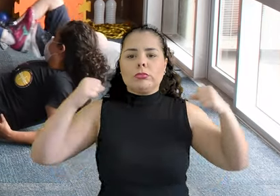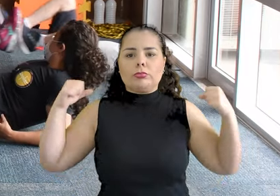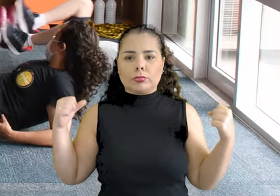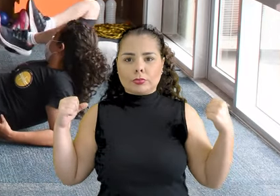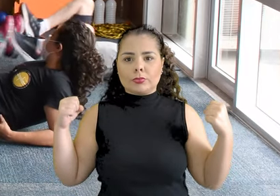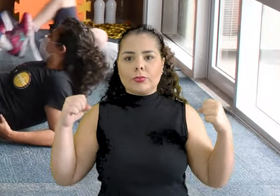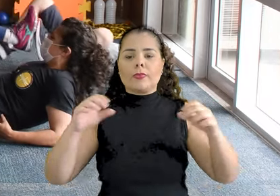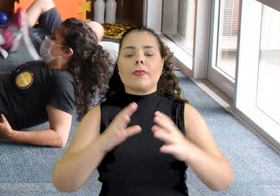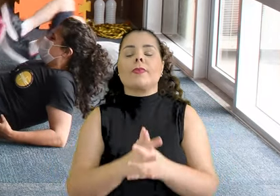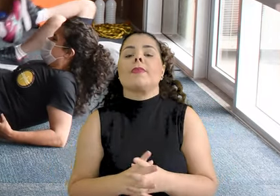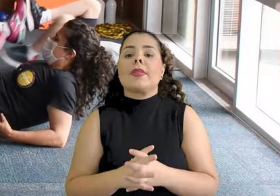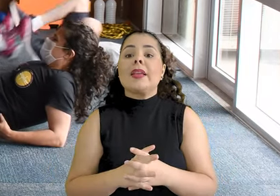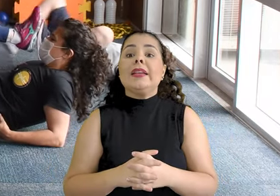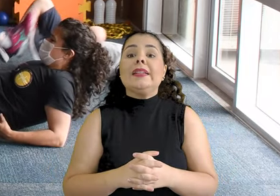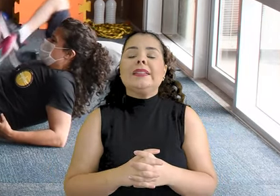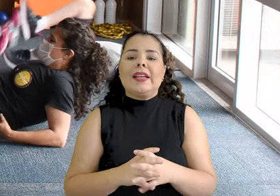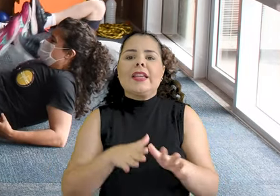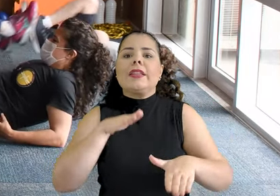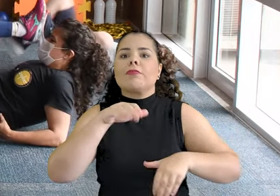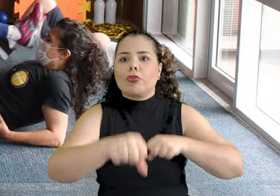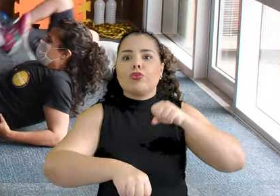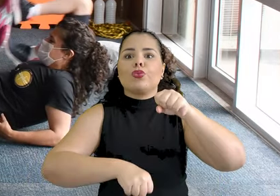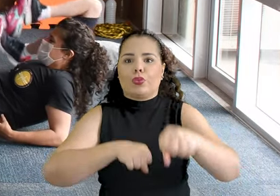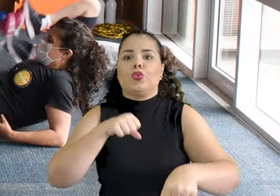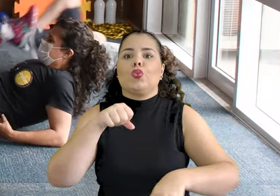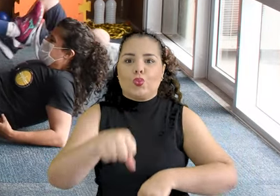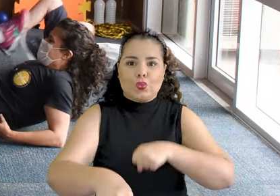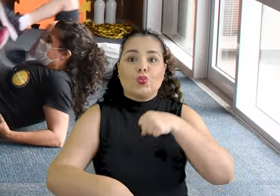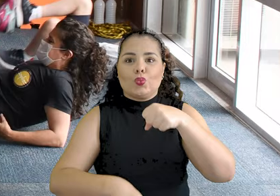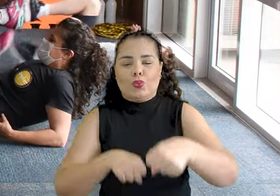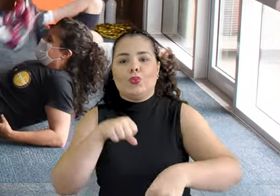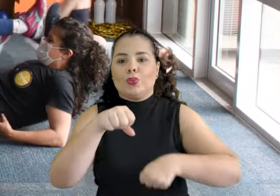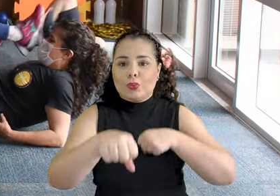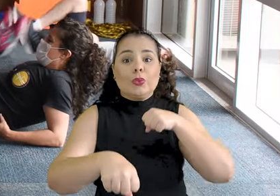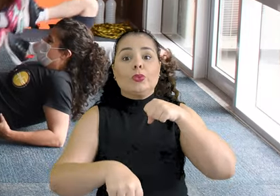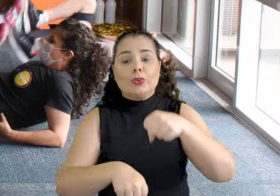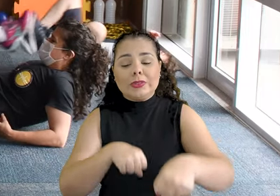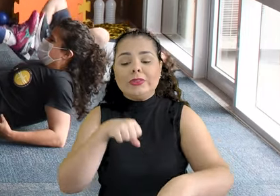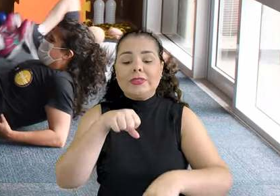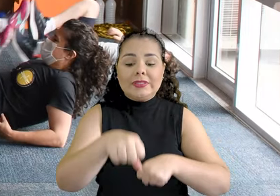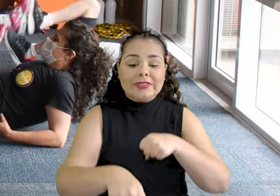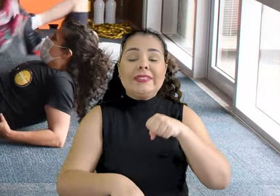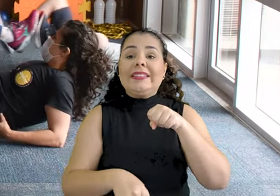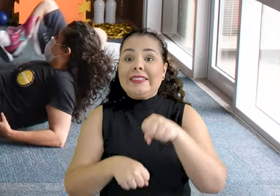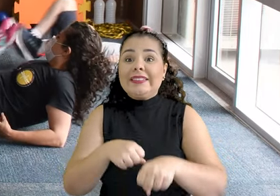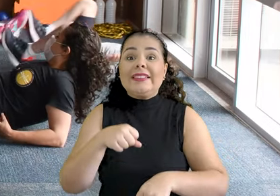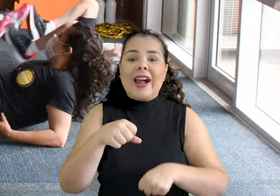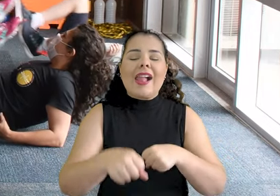Três, quatro, cinco, seis, sete, oito.